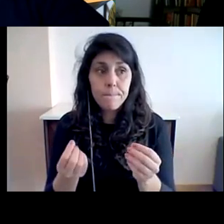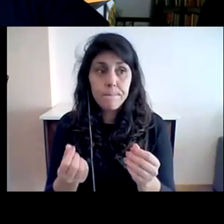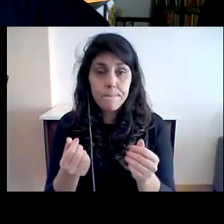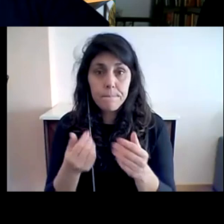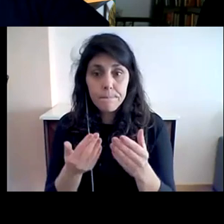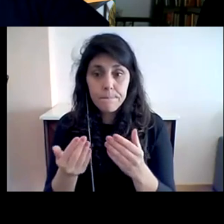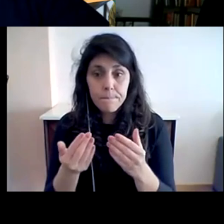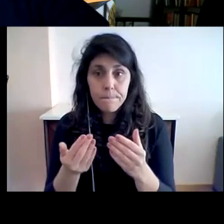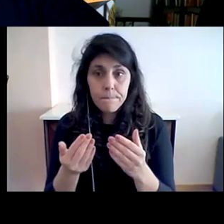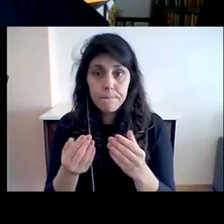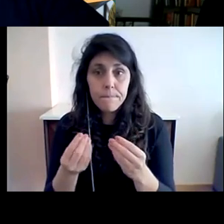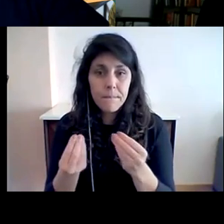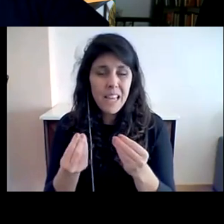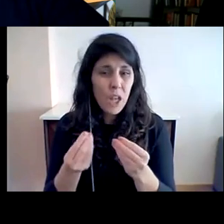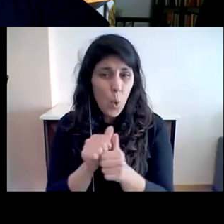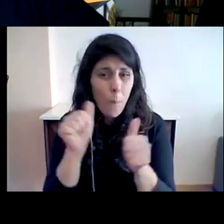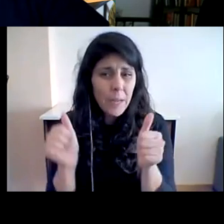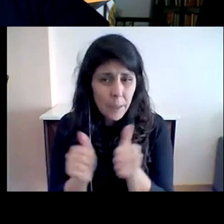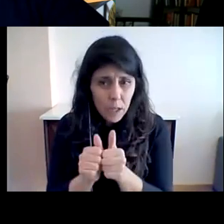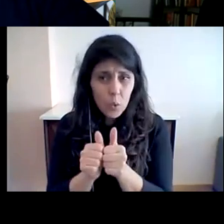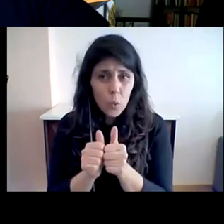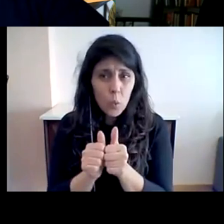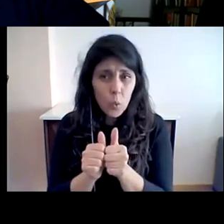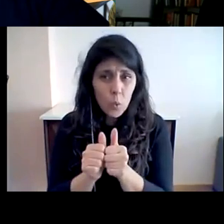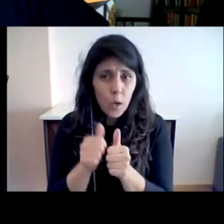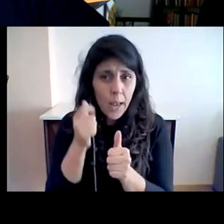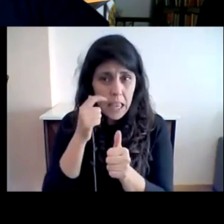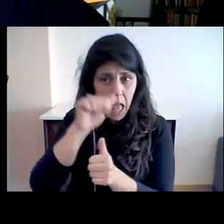e o acompanhamento, a retaguarda,